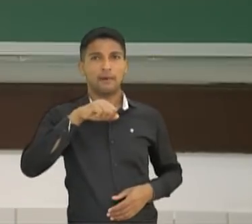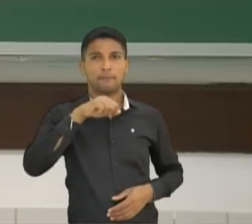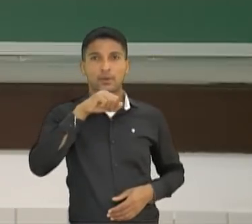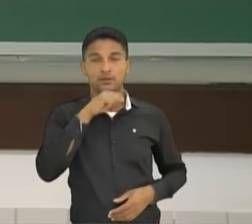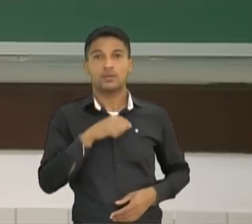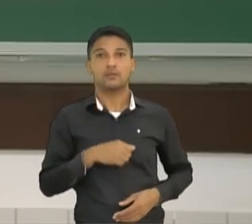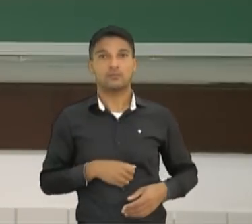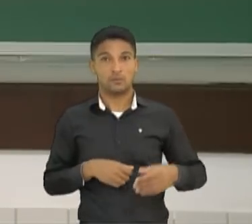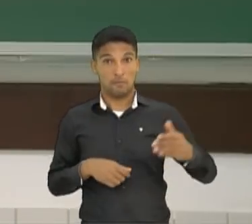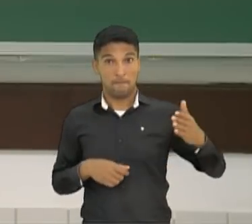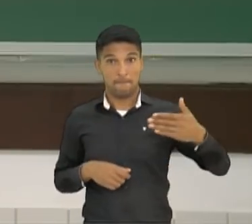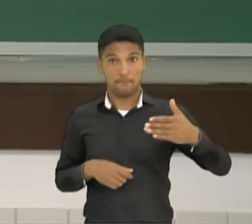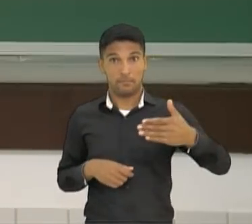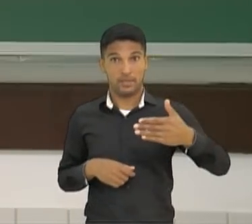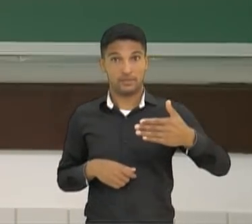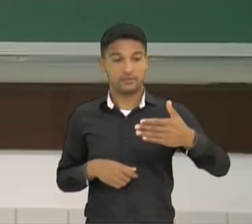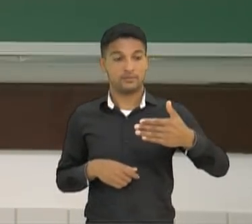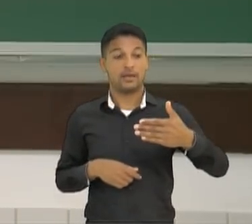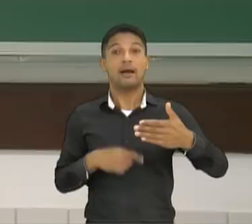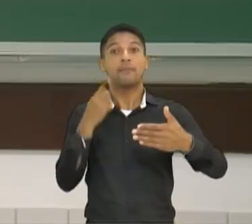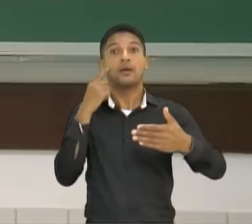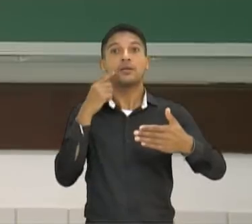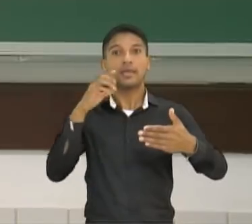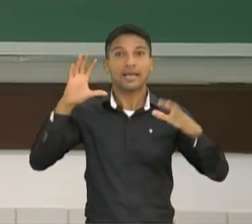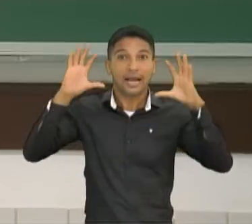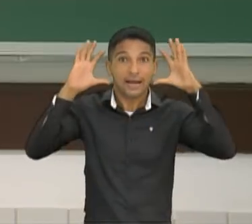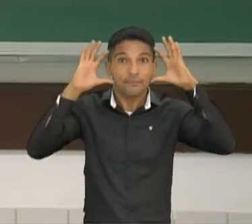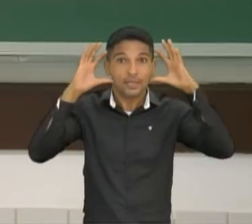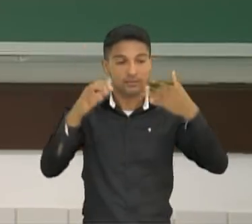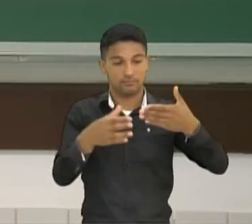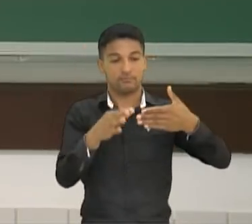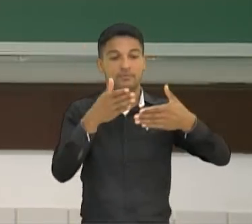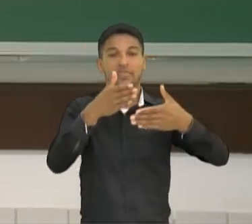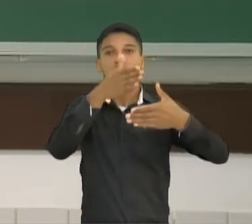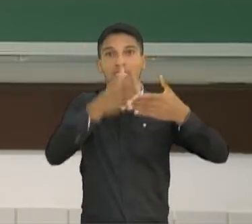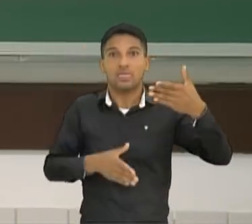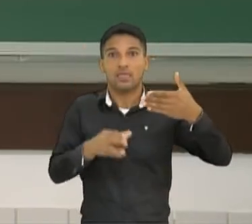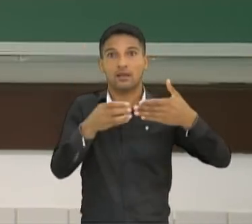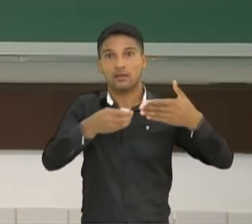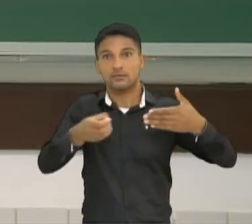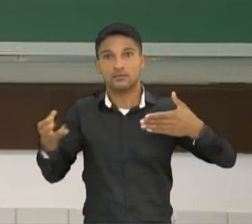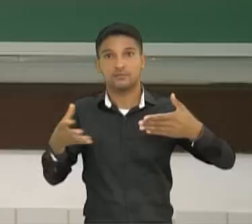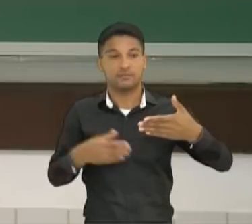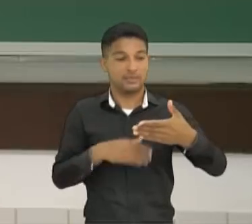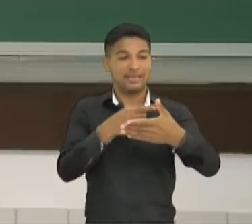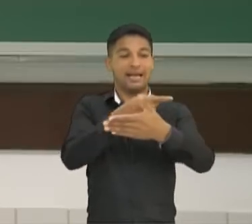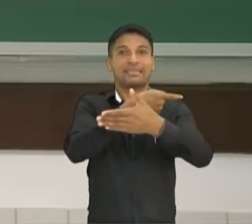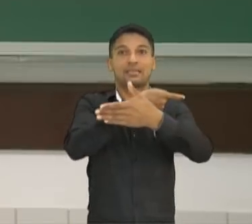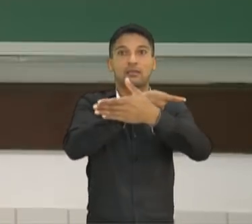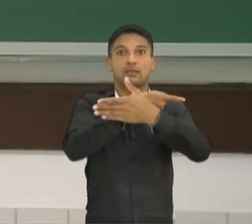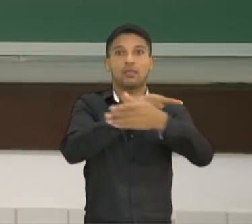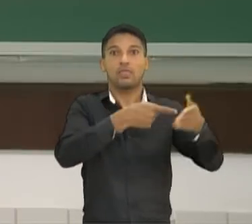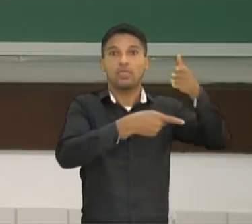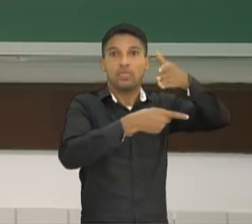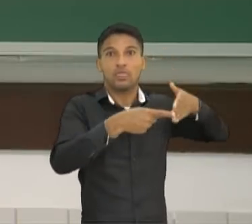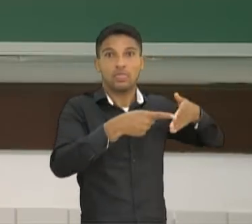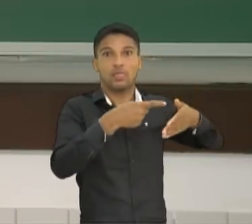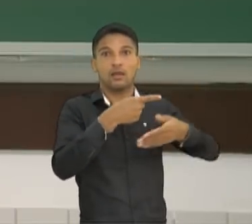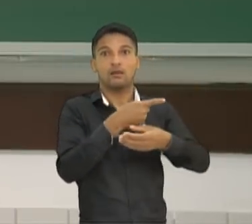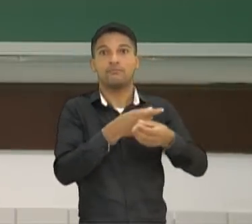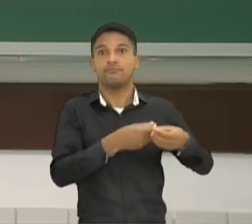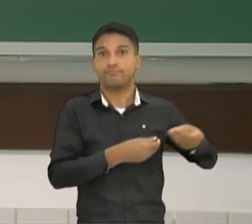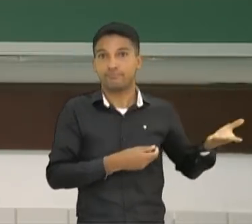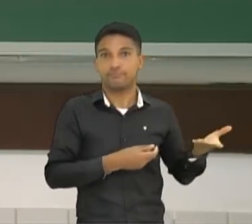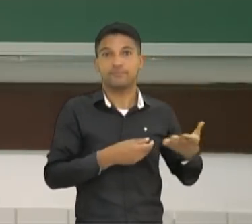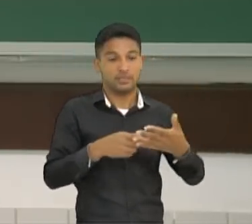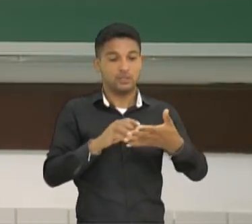forno. Aí ela perguntou: mãe, por que você corta a cabeça e o rabo do peixe? Aí ela falou: não sei, eu aprendi com